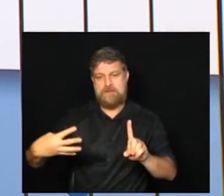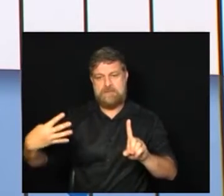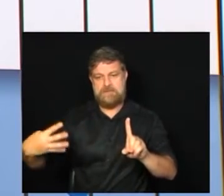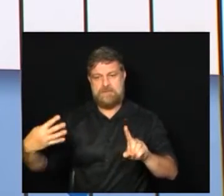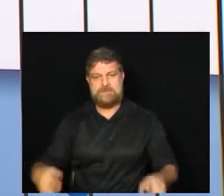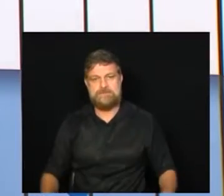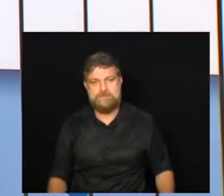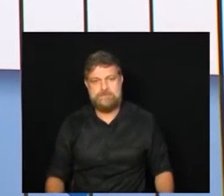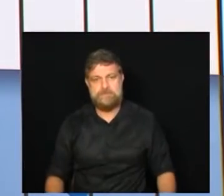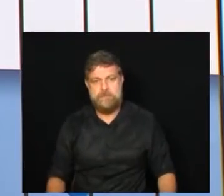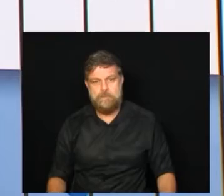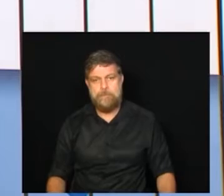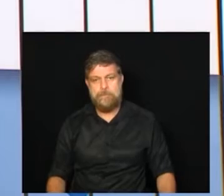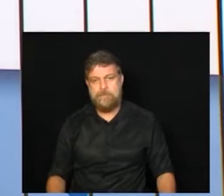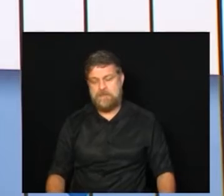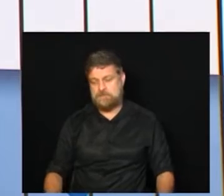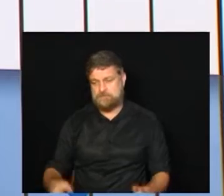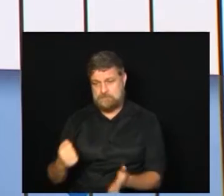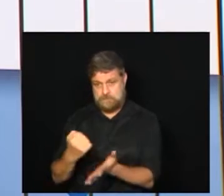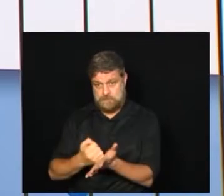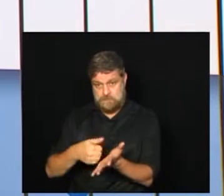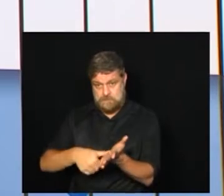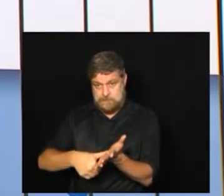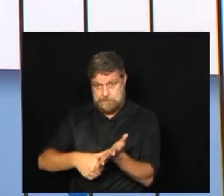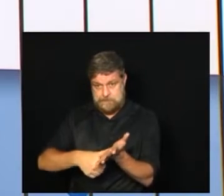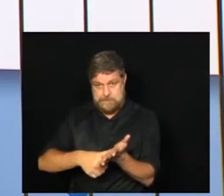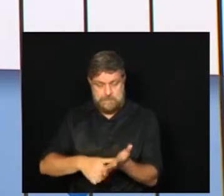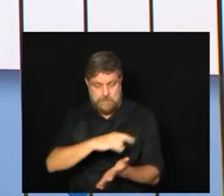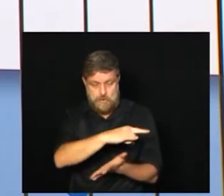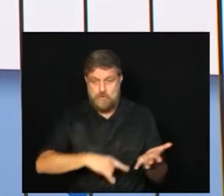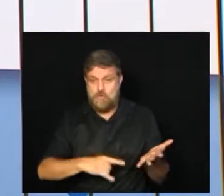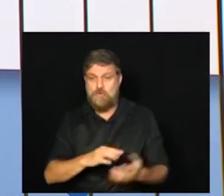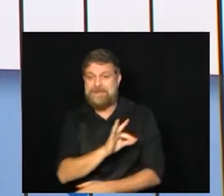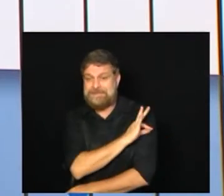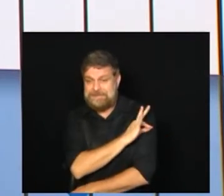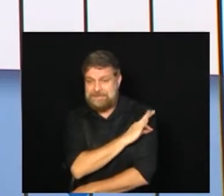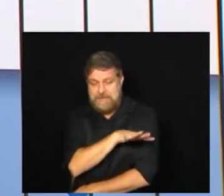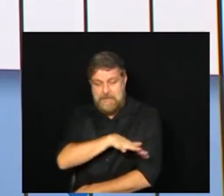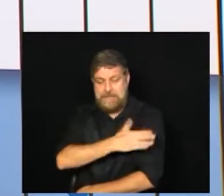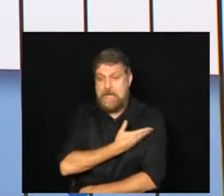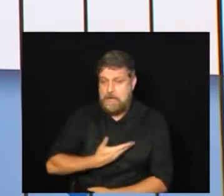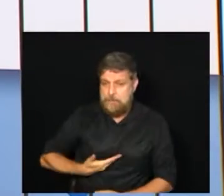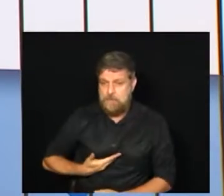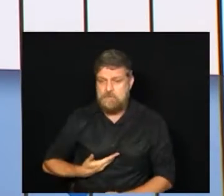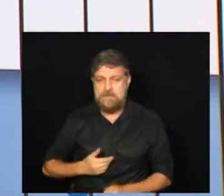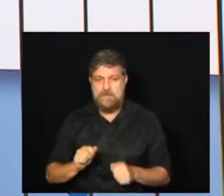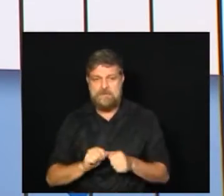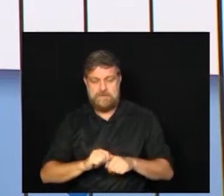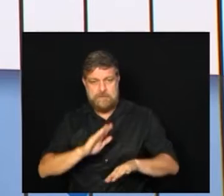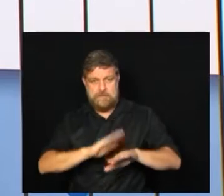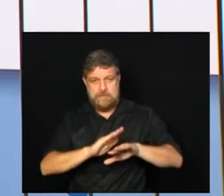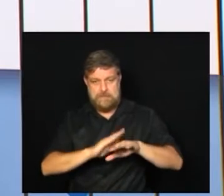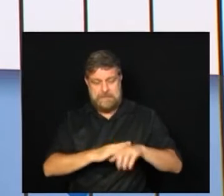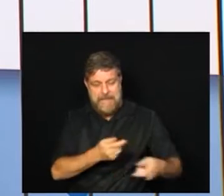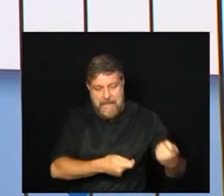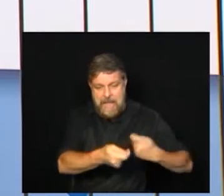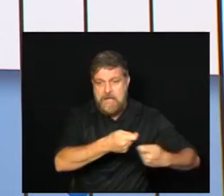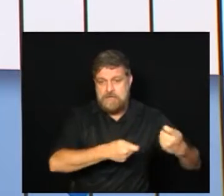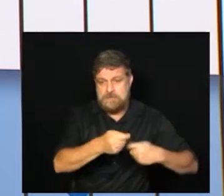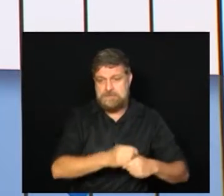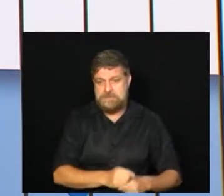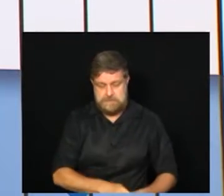LGBTQIAP+, nos registros municipais relativos a serviços públicos prestados no âmbito da